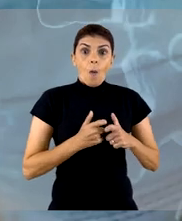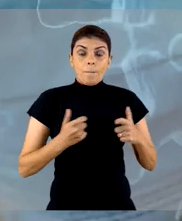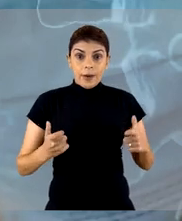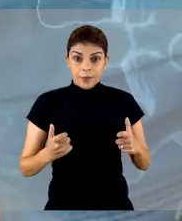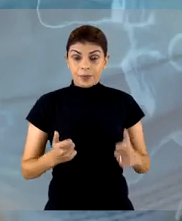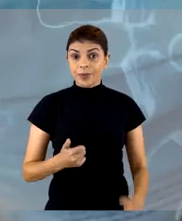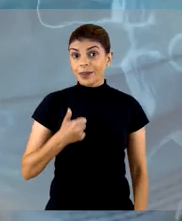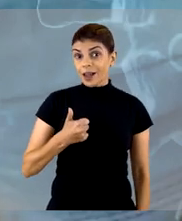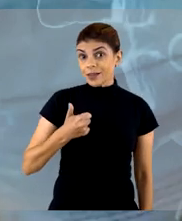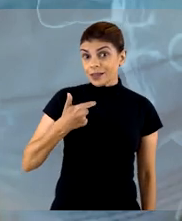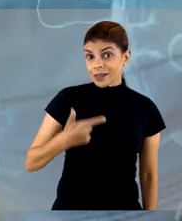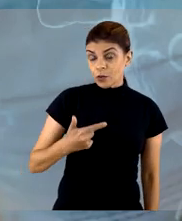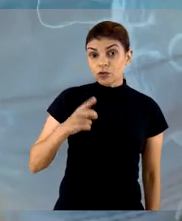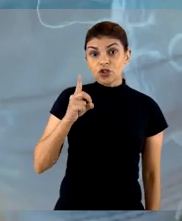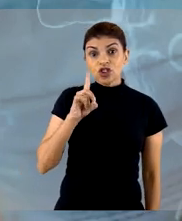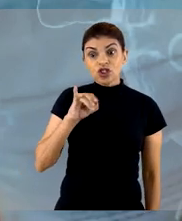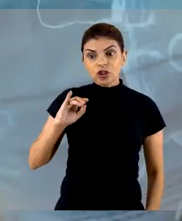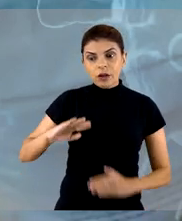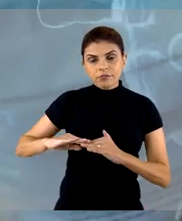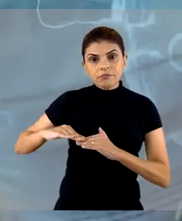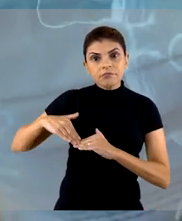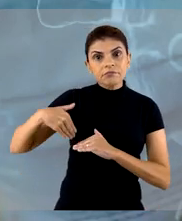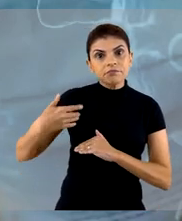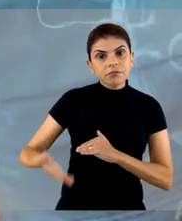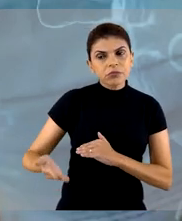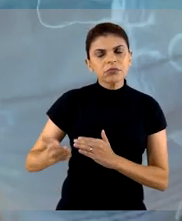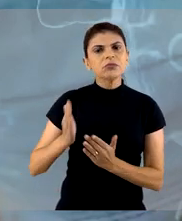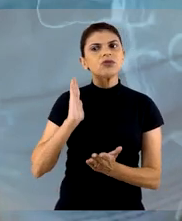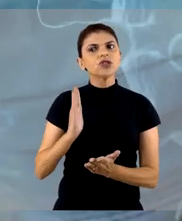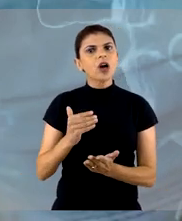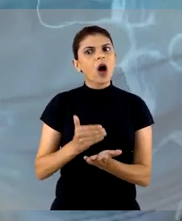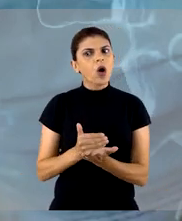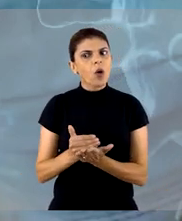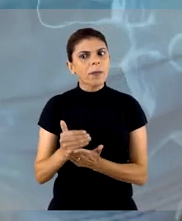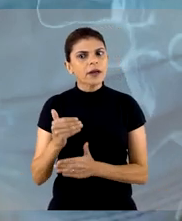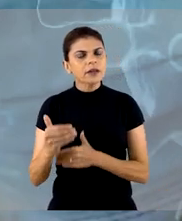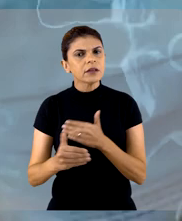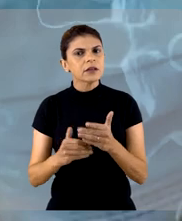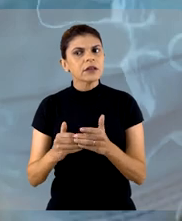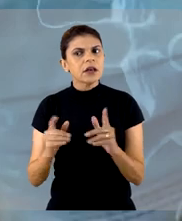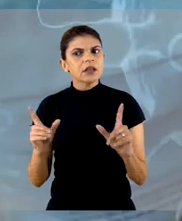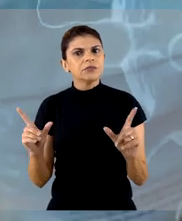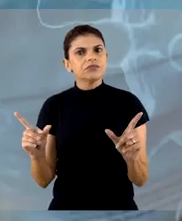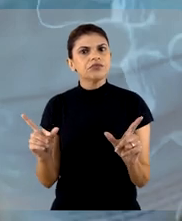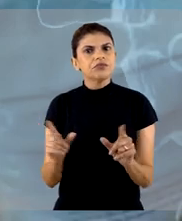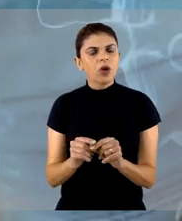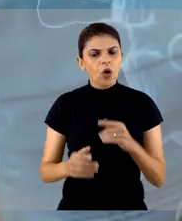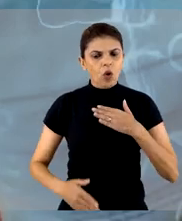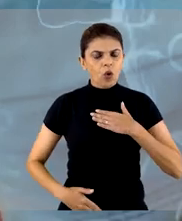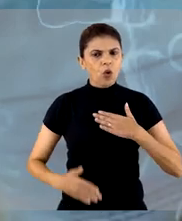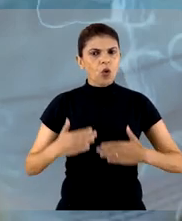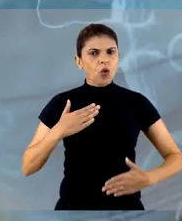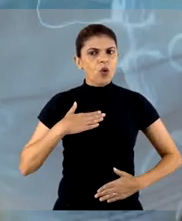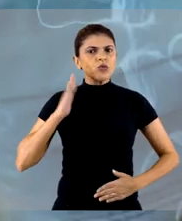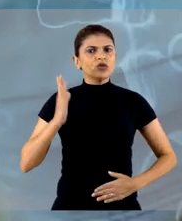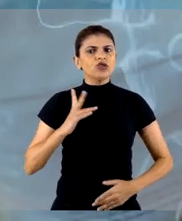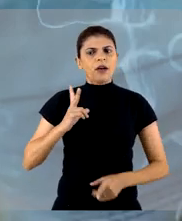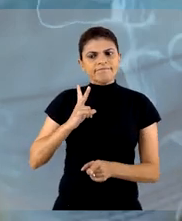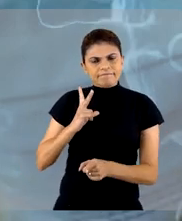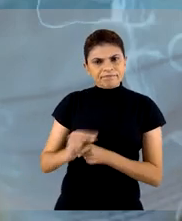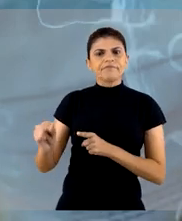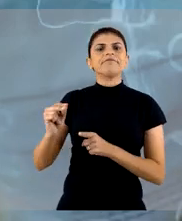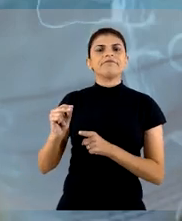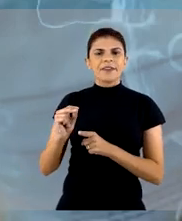Do 10º dia em diante, essa carga viral já começa a se estabilizar e a reduzir. Afinal, meu corpo já começou a combater o